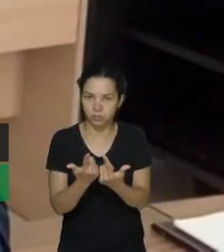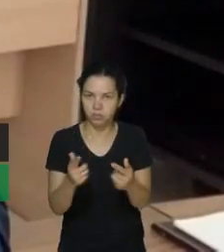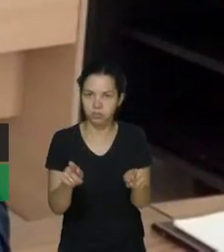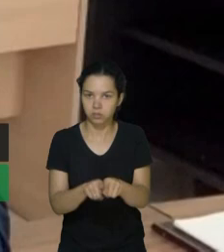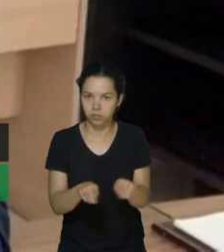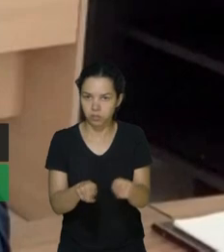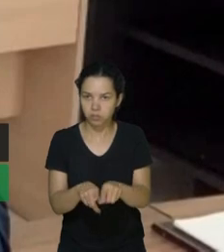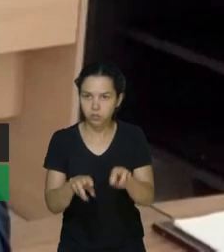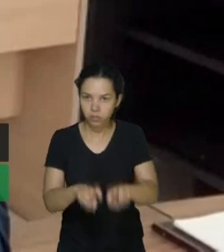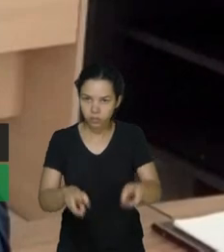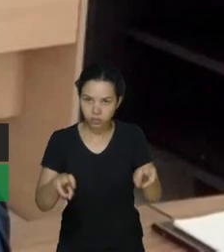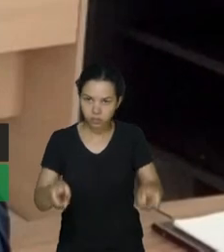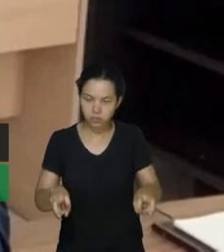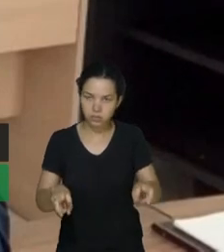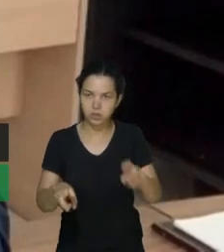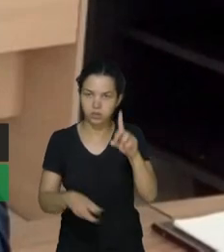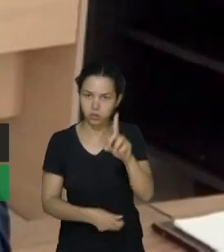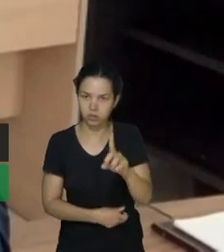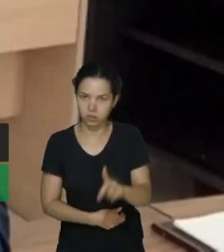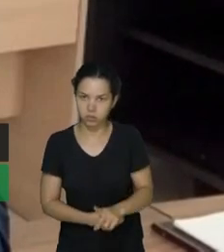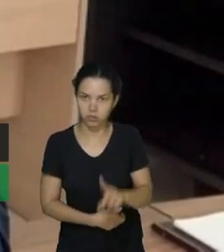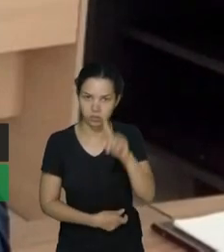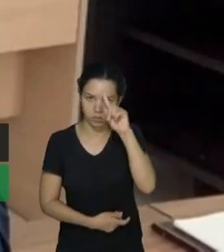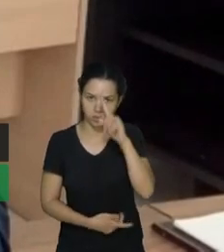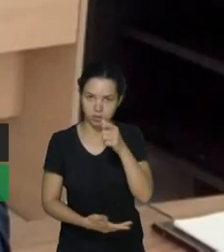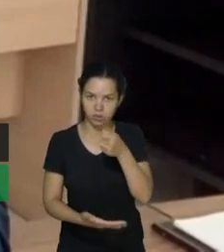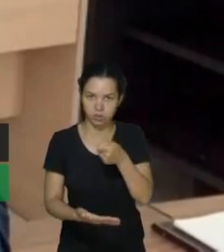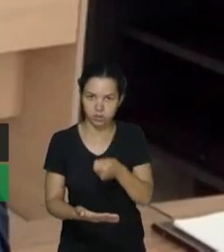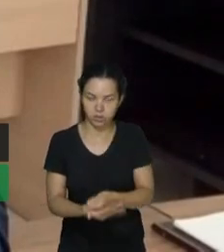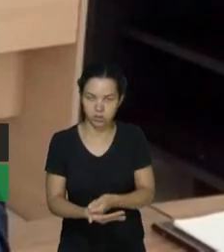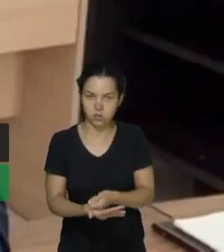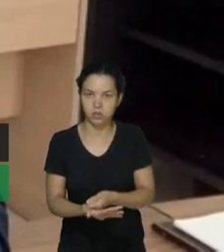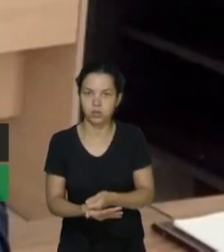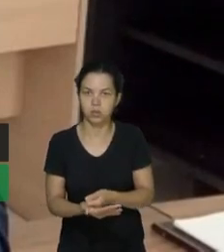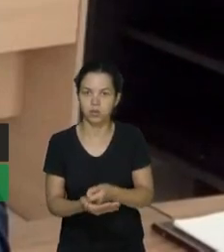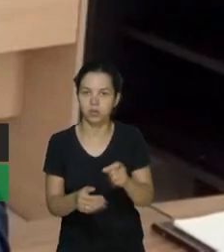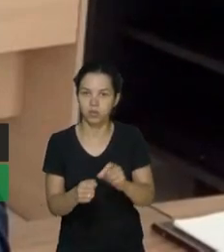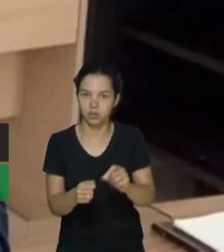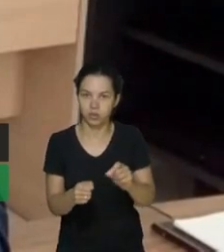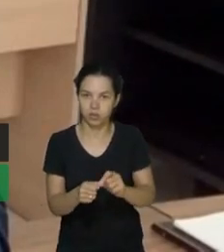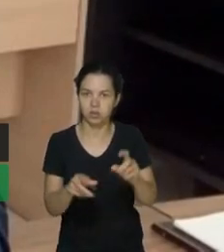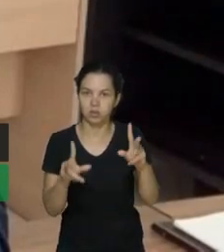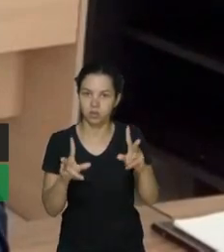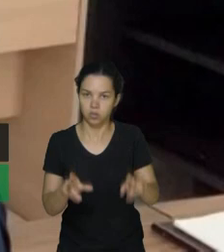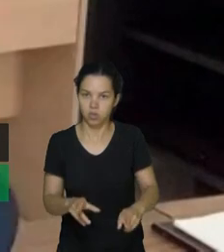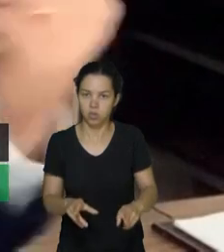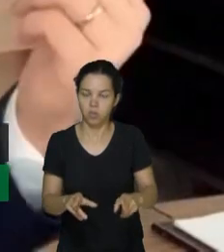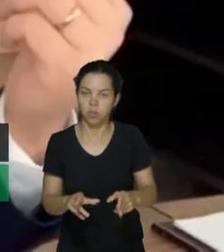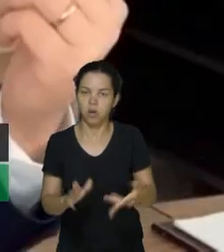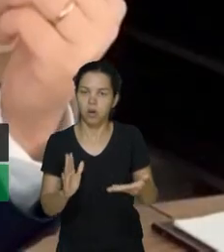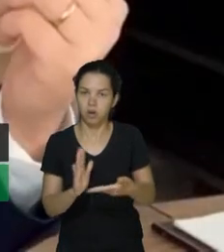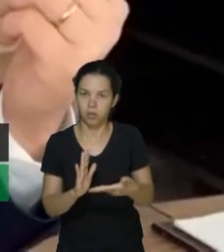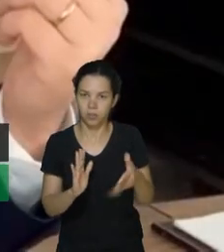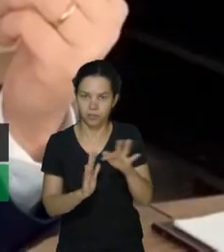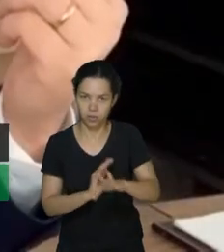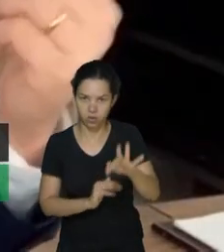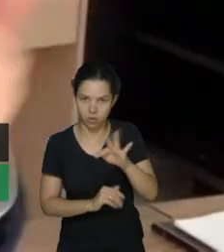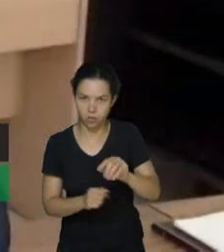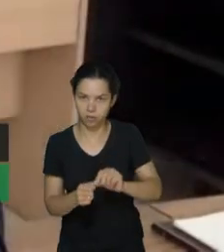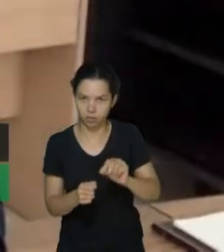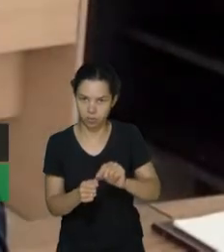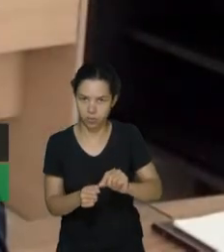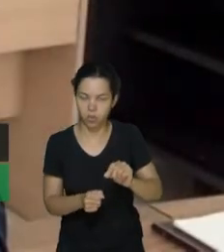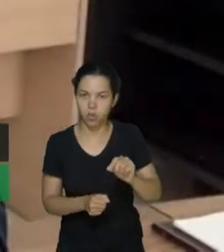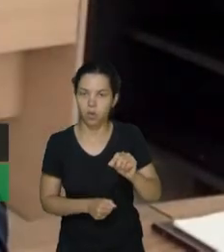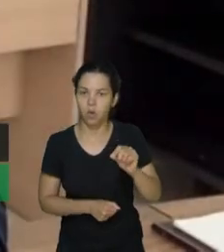mesa diretora, que por uma decisão decidiu fazer igual a Câmara Federal fez com os deputados que tiveram